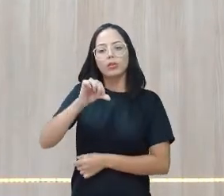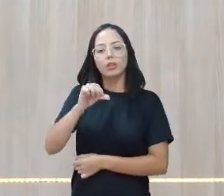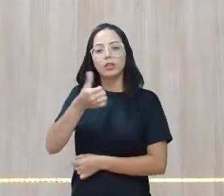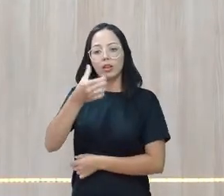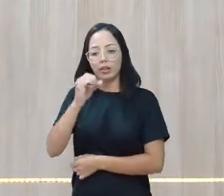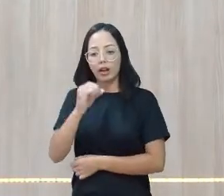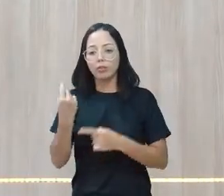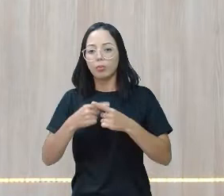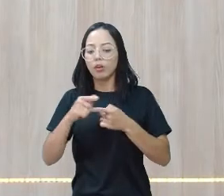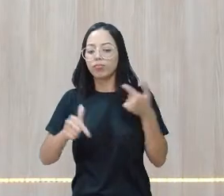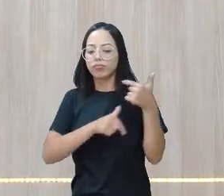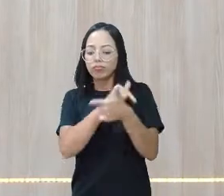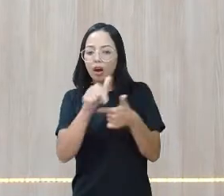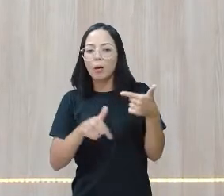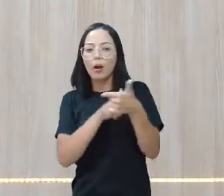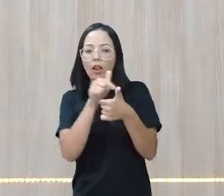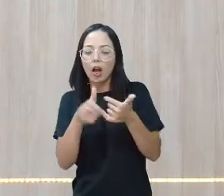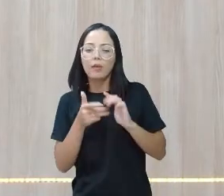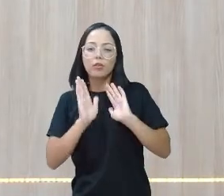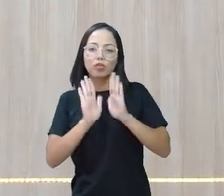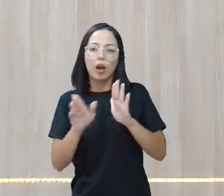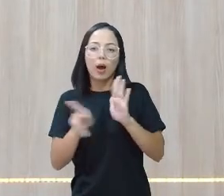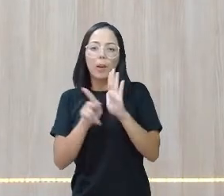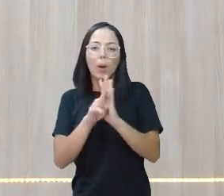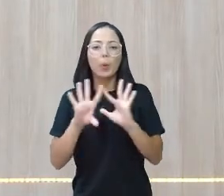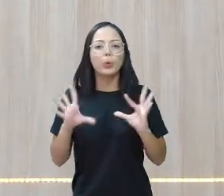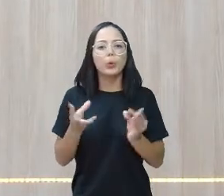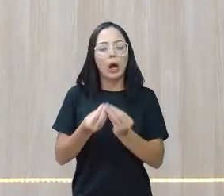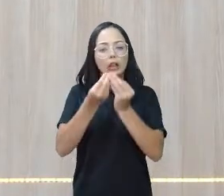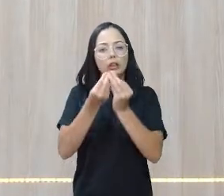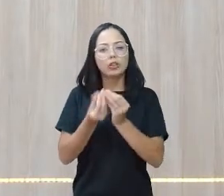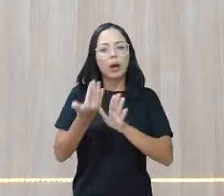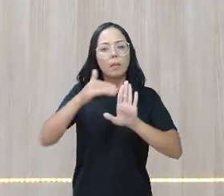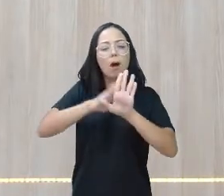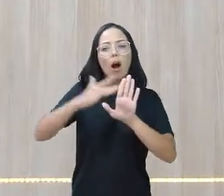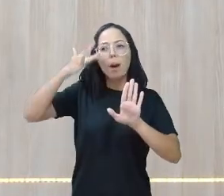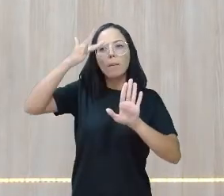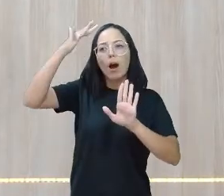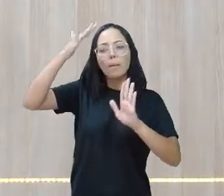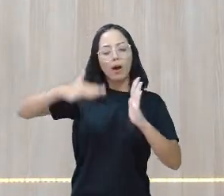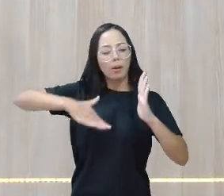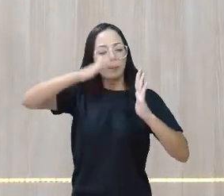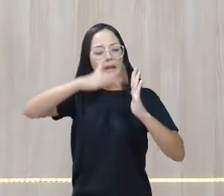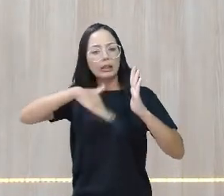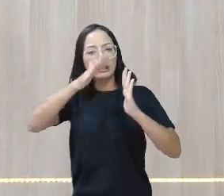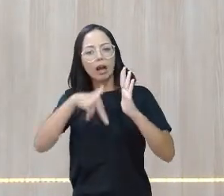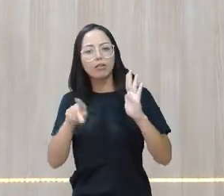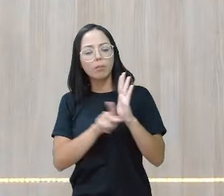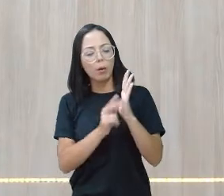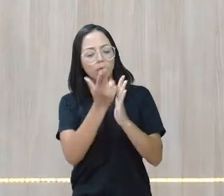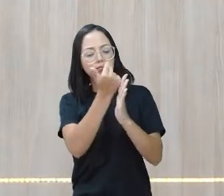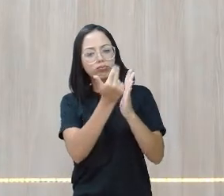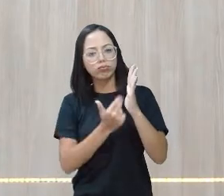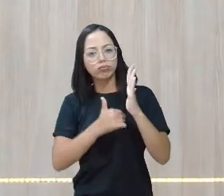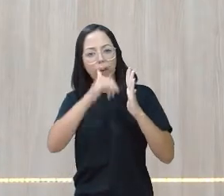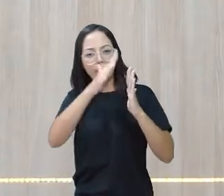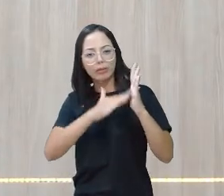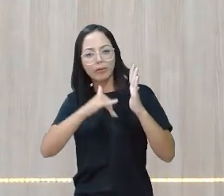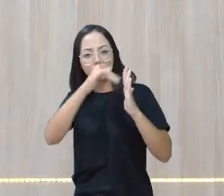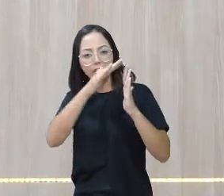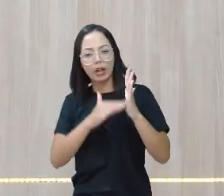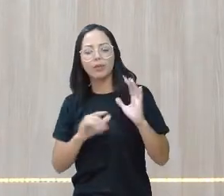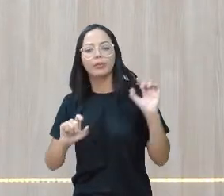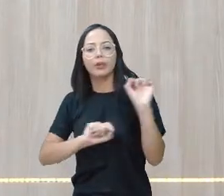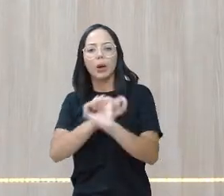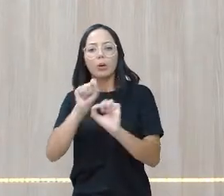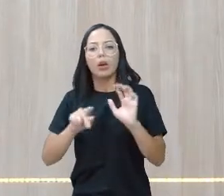Ele trabalhava, né, ele era um artista figurativo, ele pintava obras figurativas, né, que é